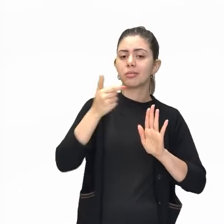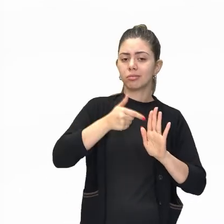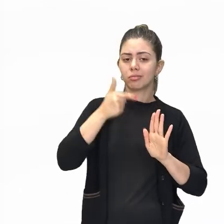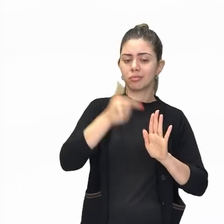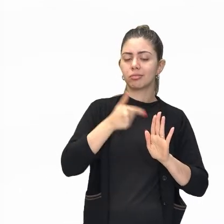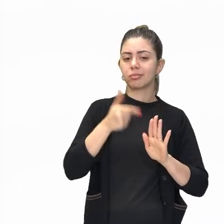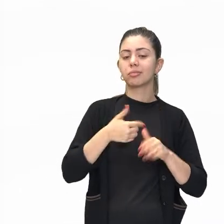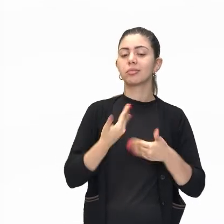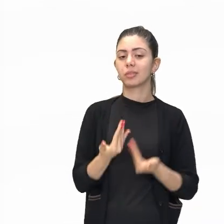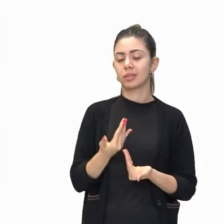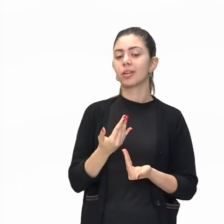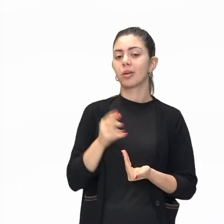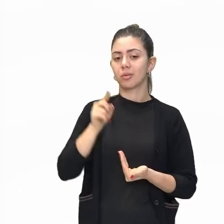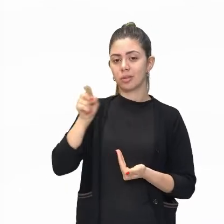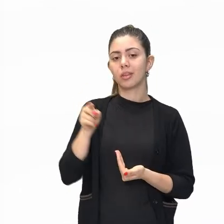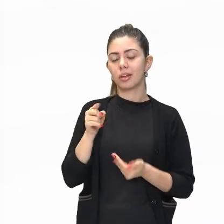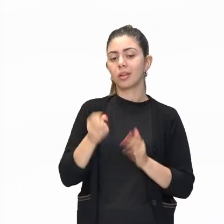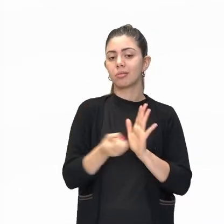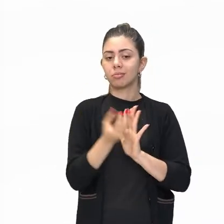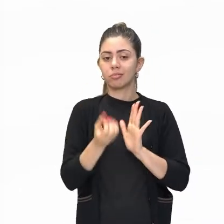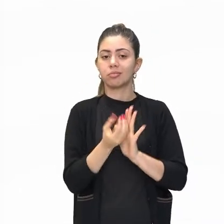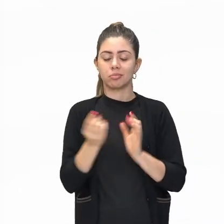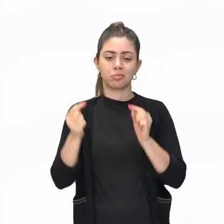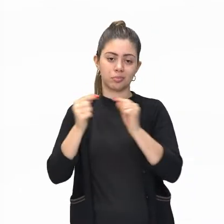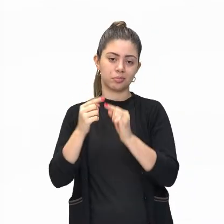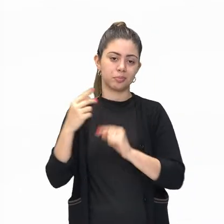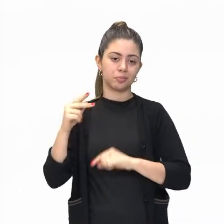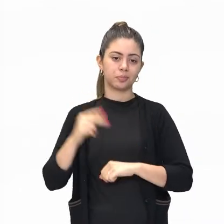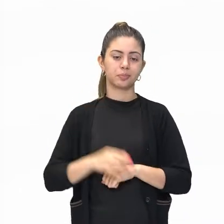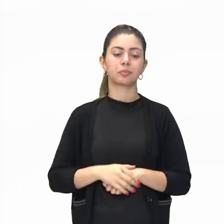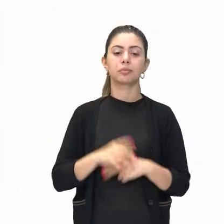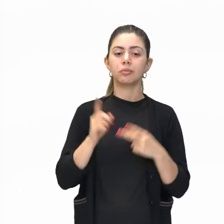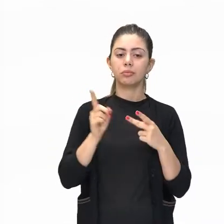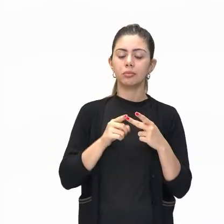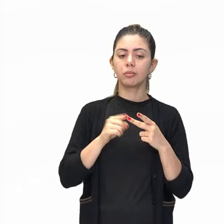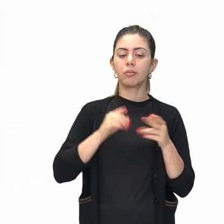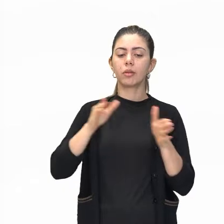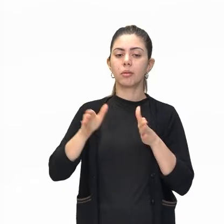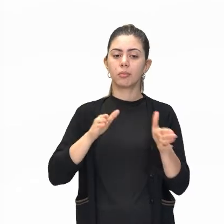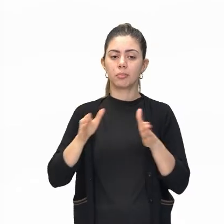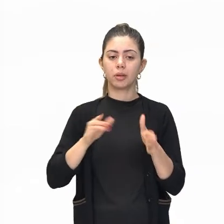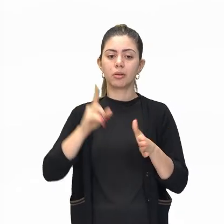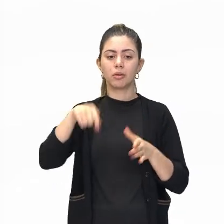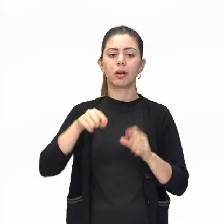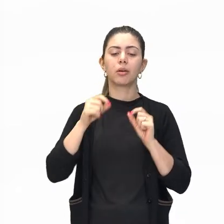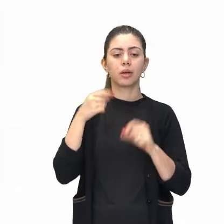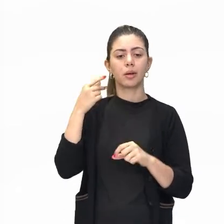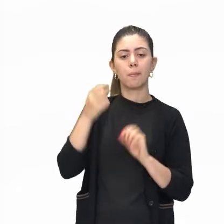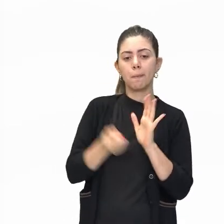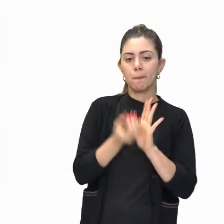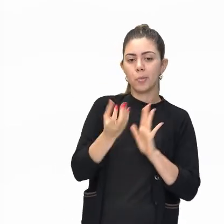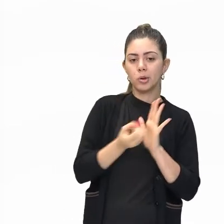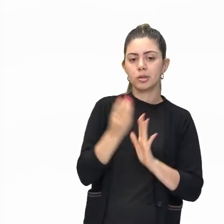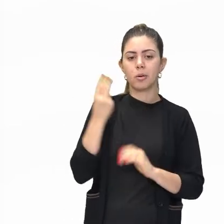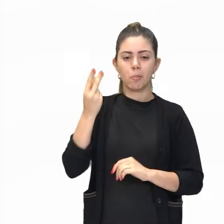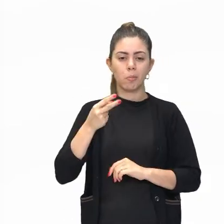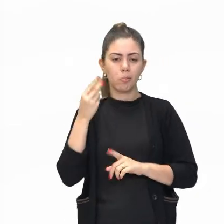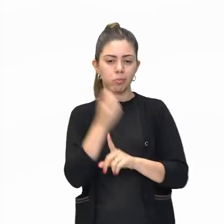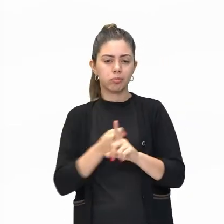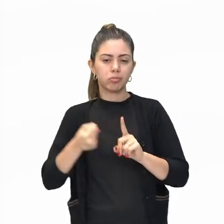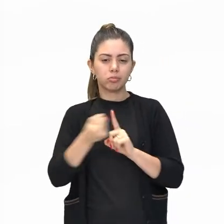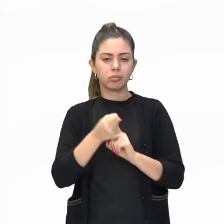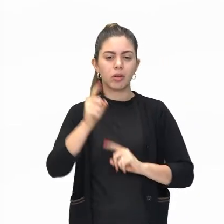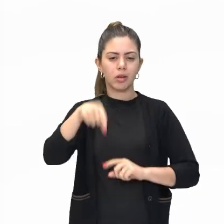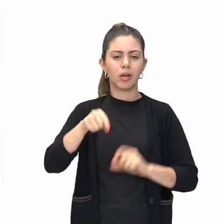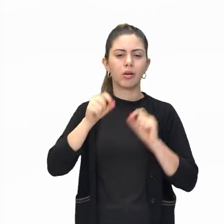Realmente ele faz assim com maestria, os textos dele são maravilhosos. Aí tem a poesia político-social, que aí já vem trazendo um